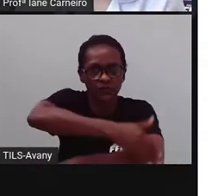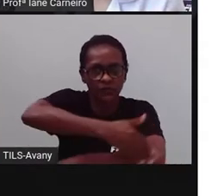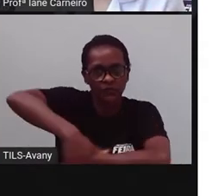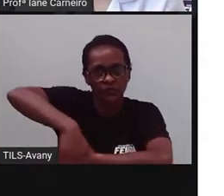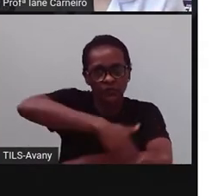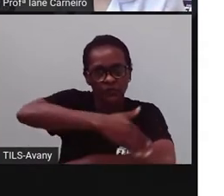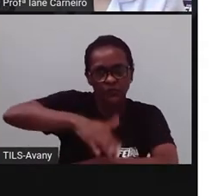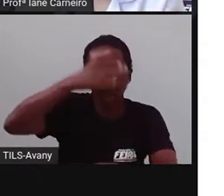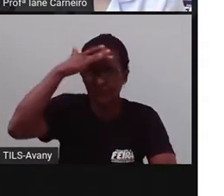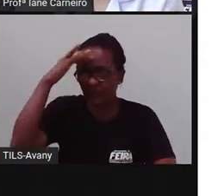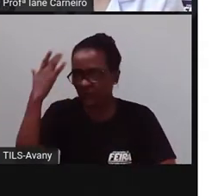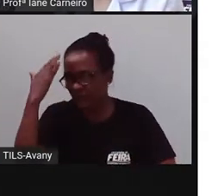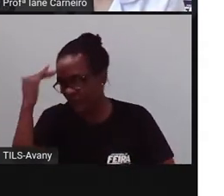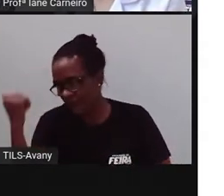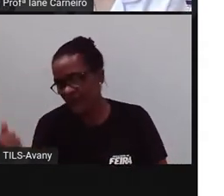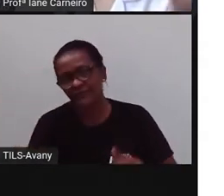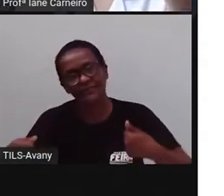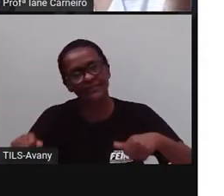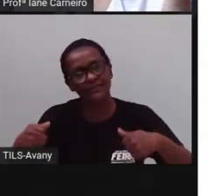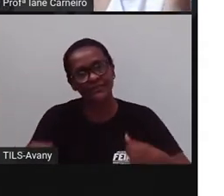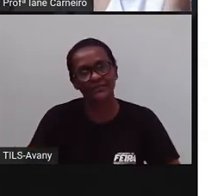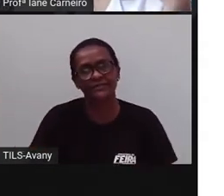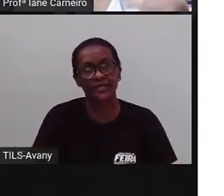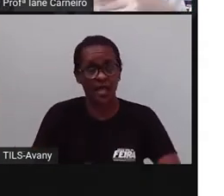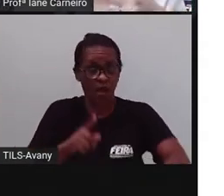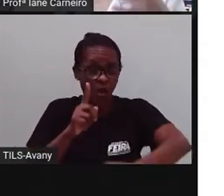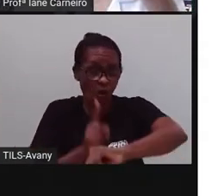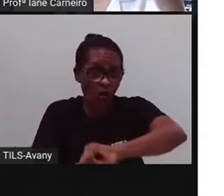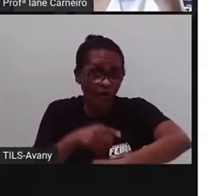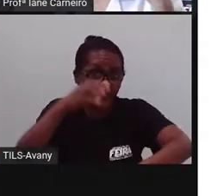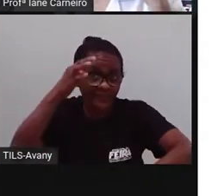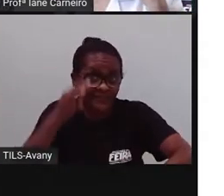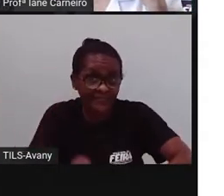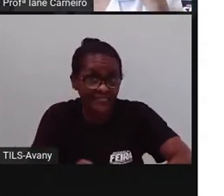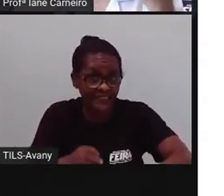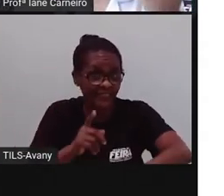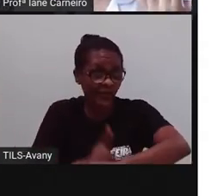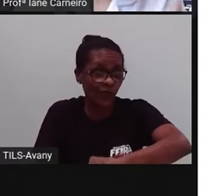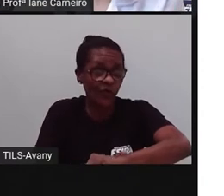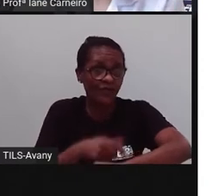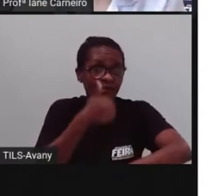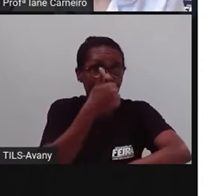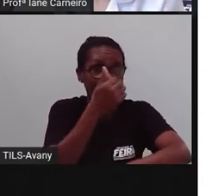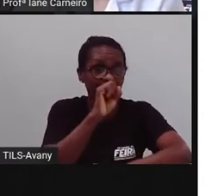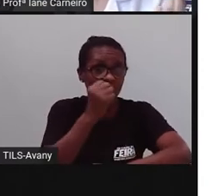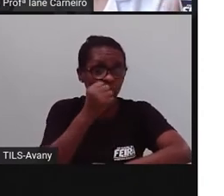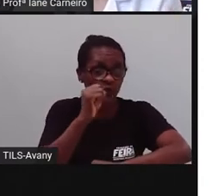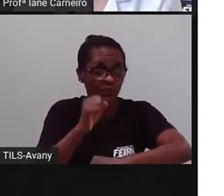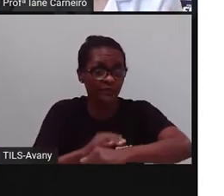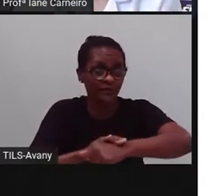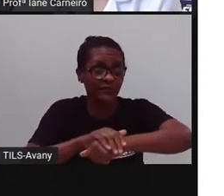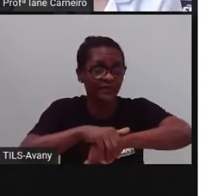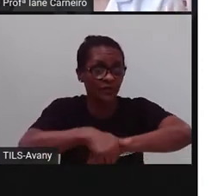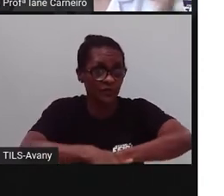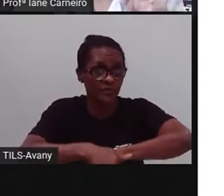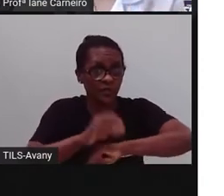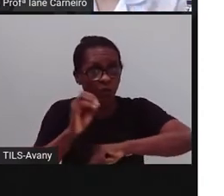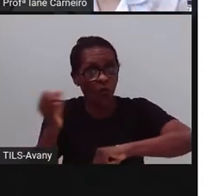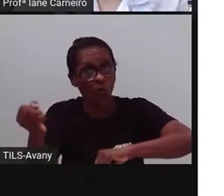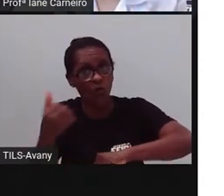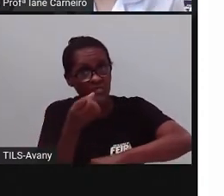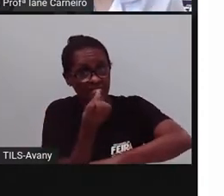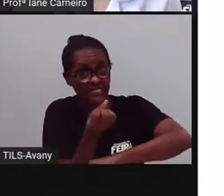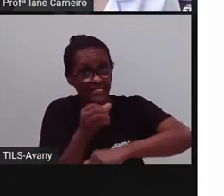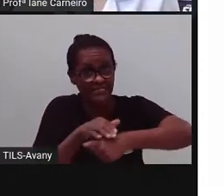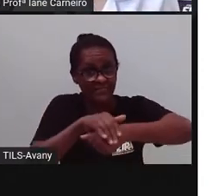por quem não sabe onde que vai ser a festa o horário em que o casamento vai acontecer né e o dia em